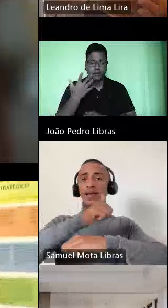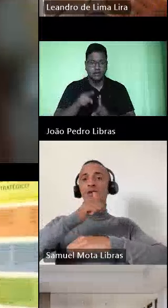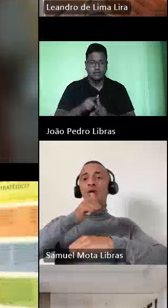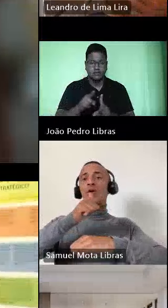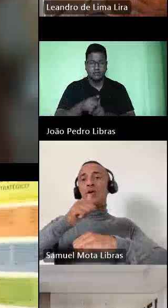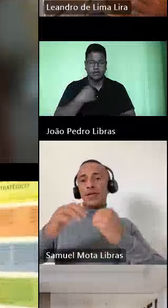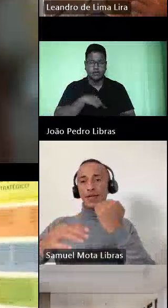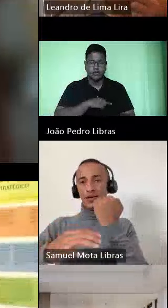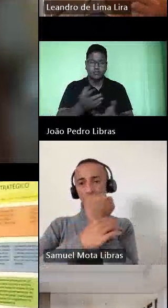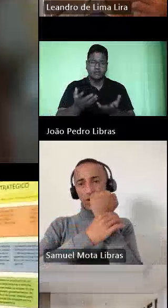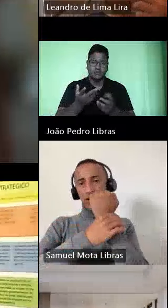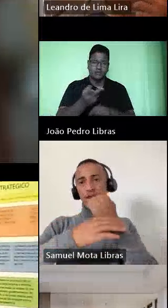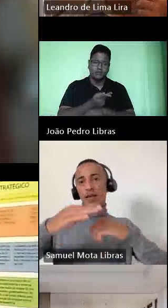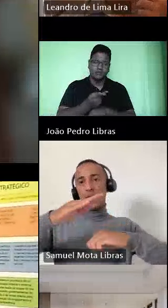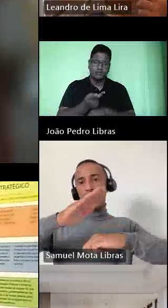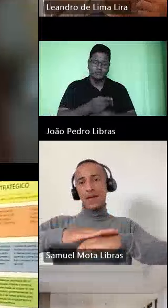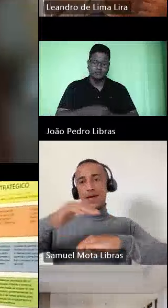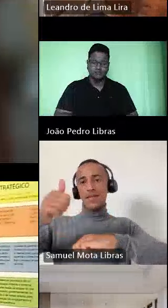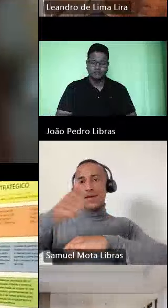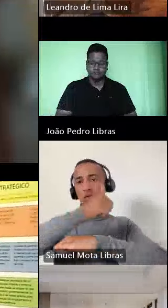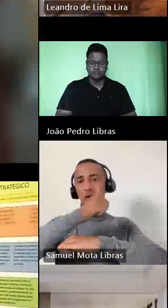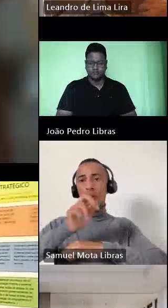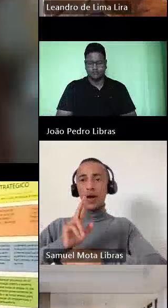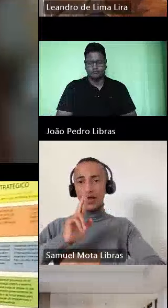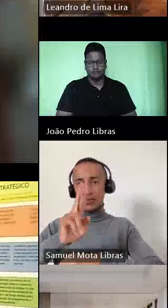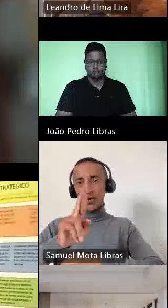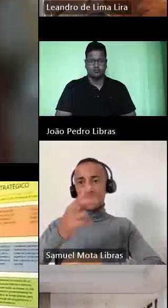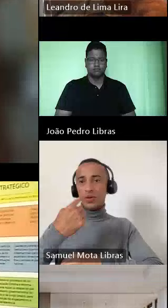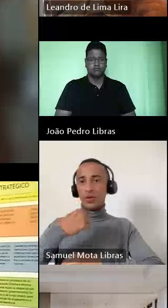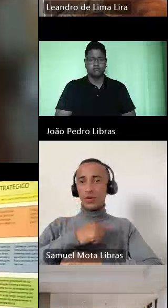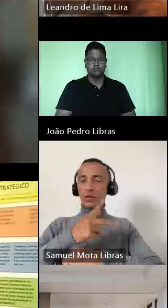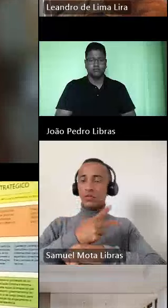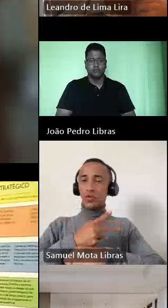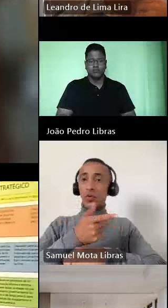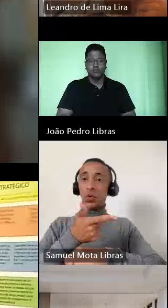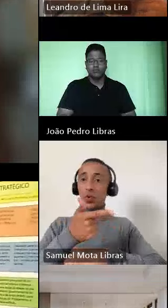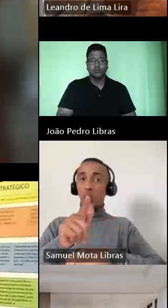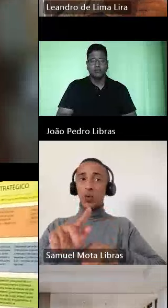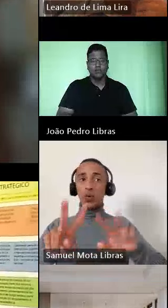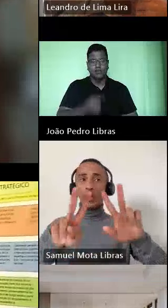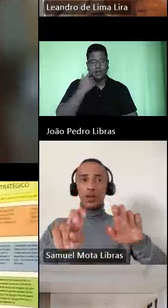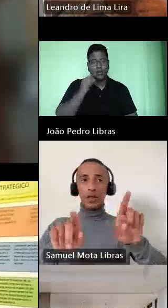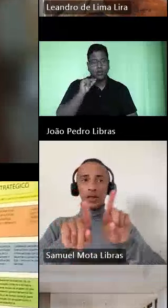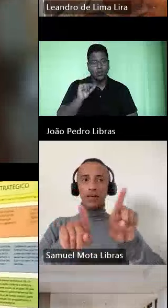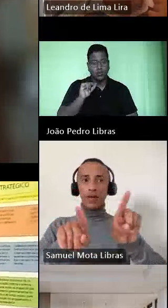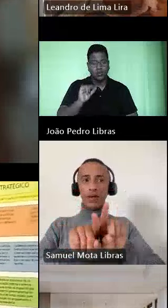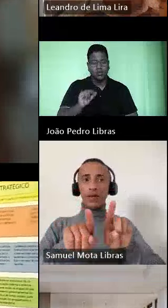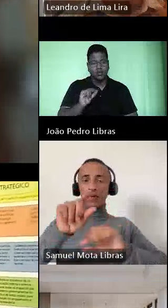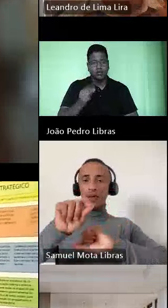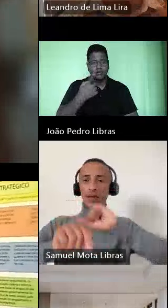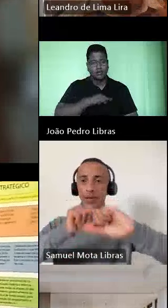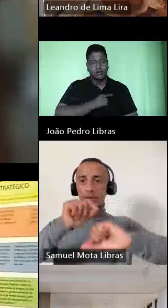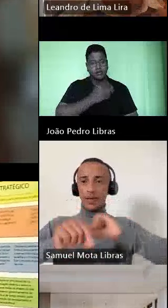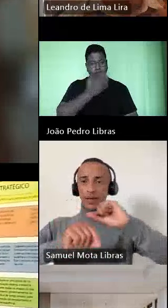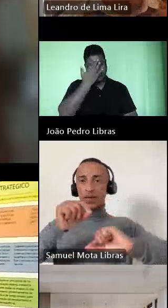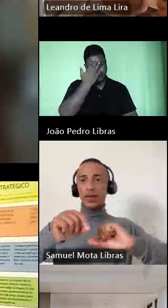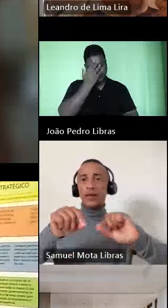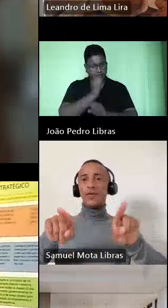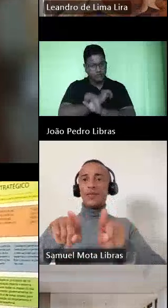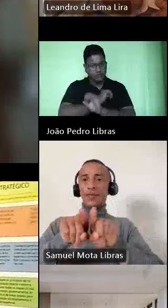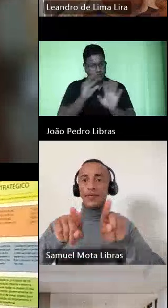busca e E aí uma outra coisa também é o reconhecimento que a gente dá a